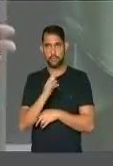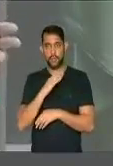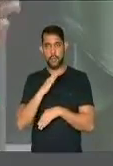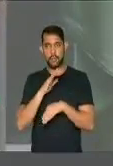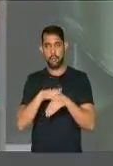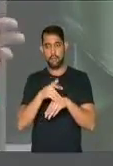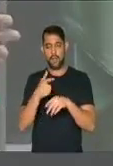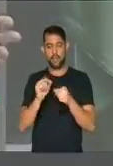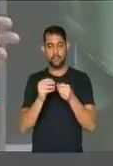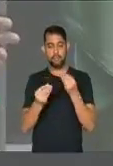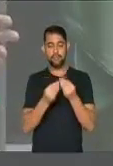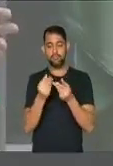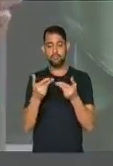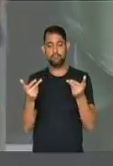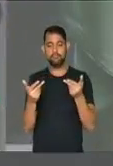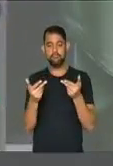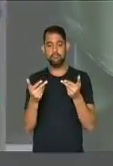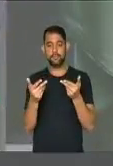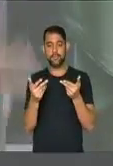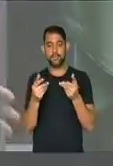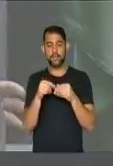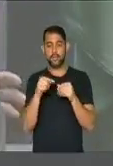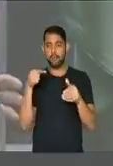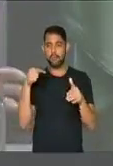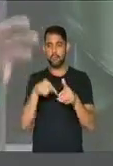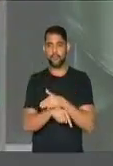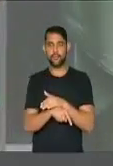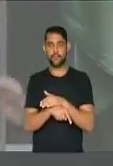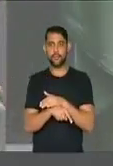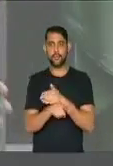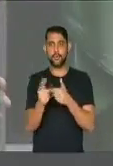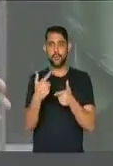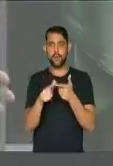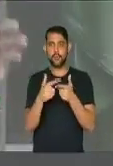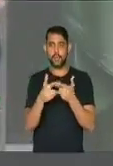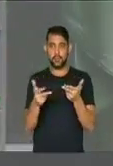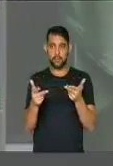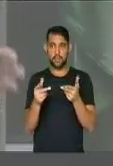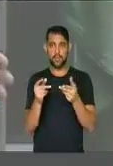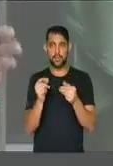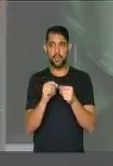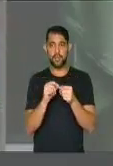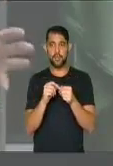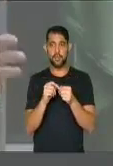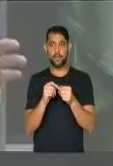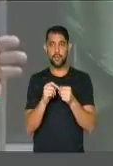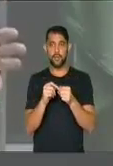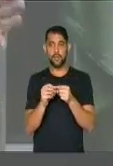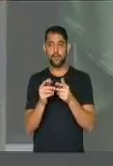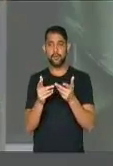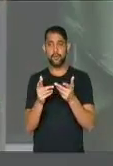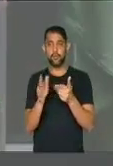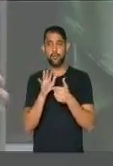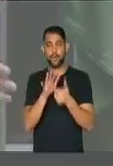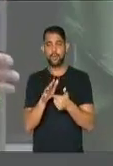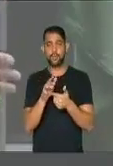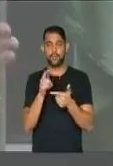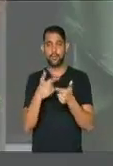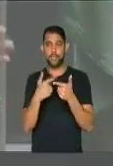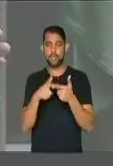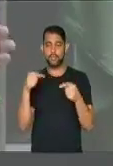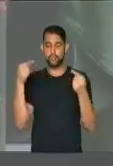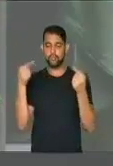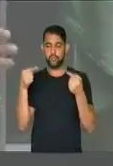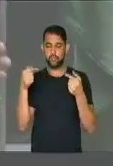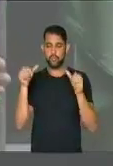É mais uma medida que aprofunda a crise, que joga o país no buraco